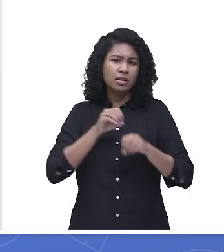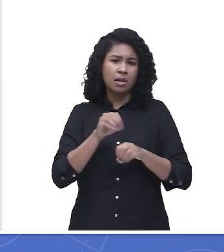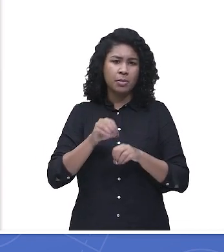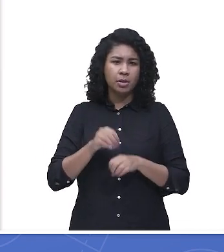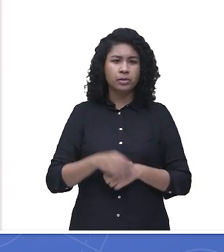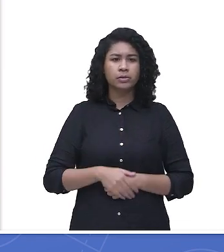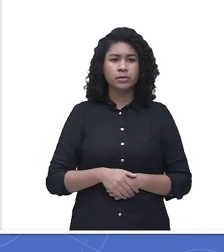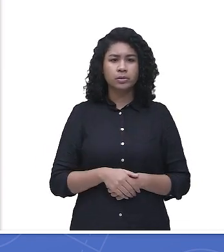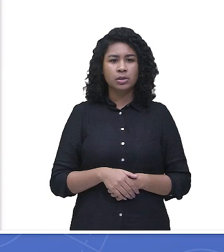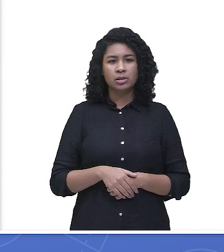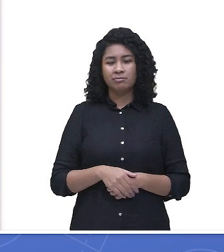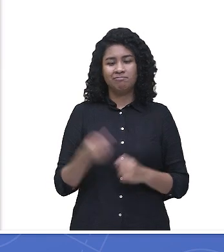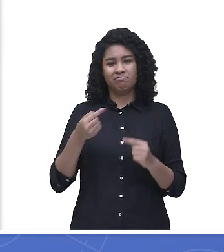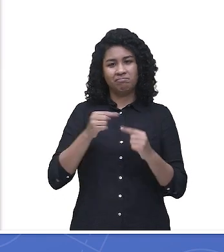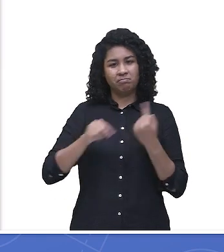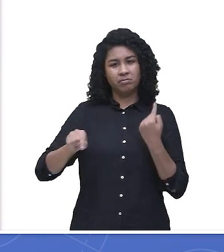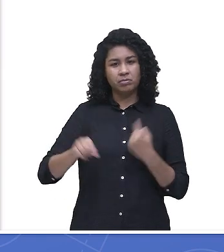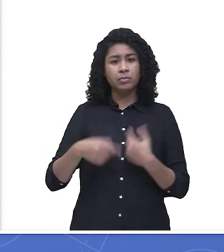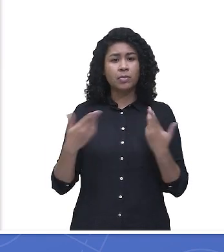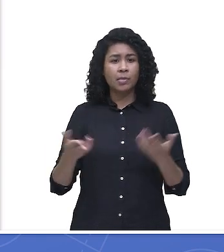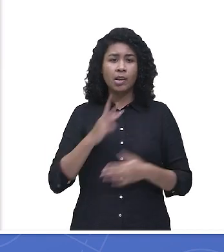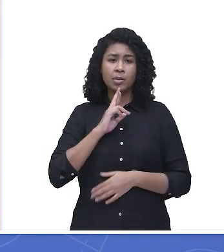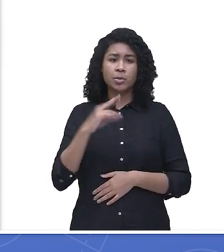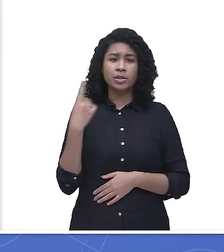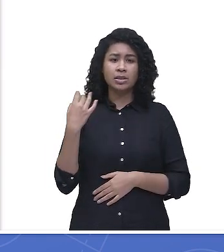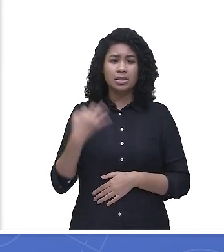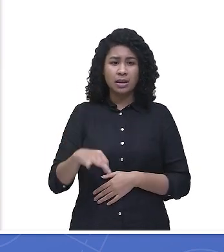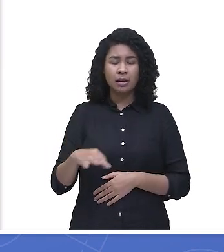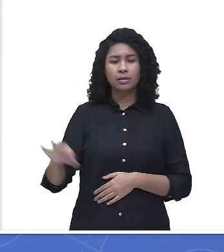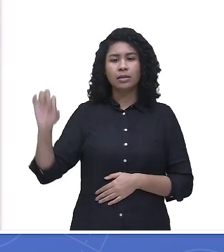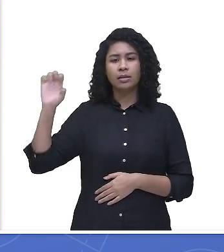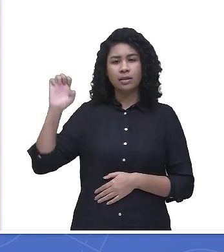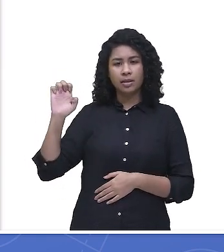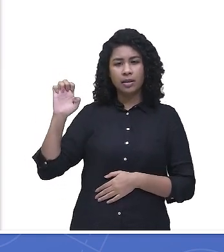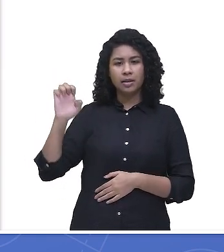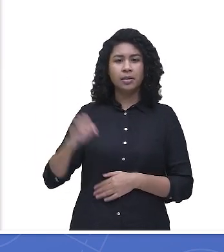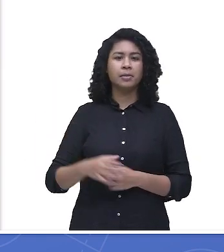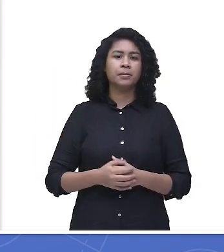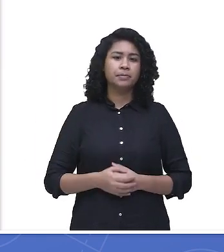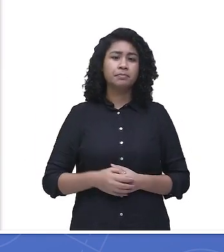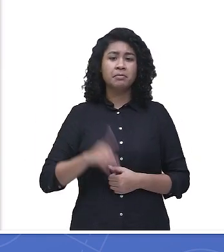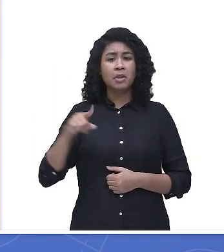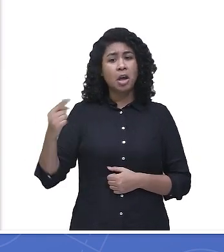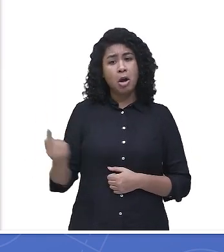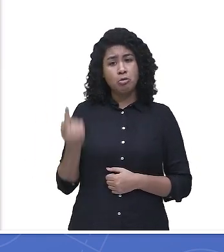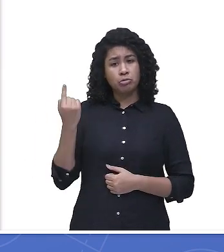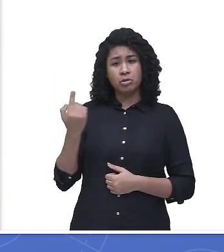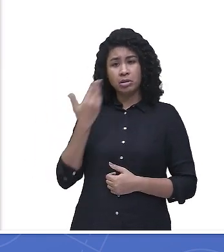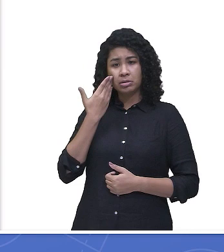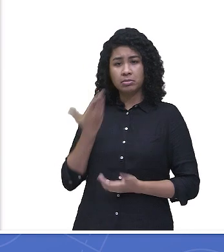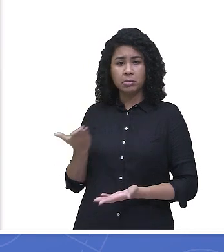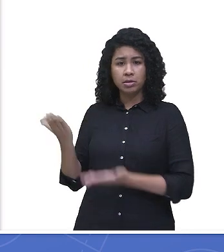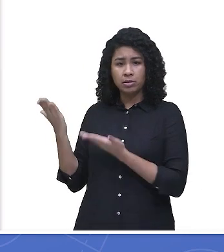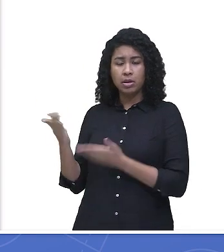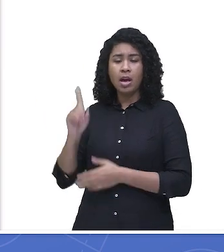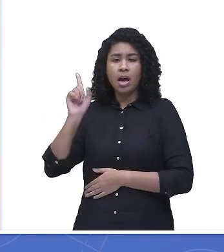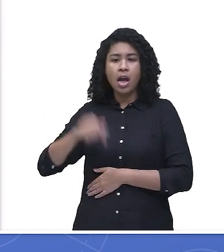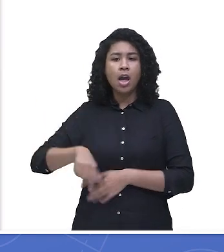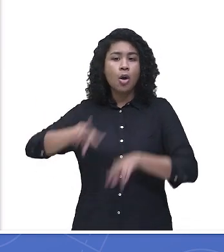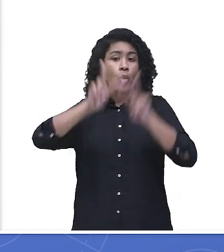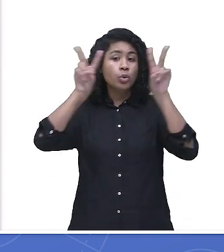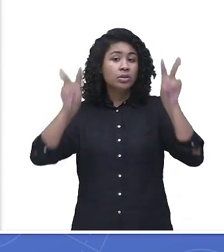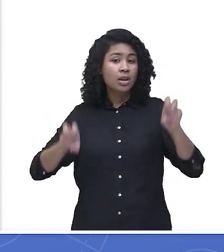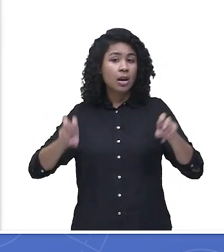resposta correta só pode ser a letra E, certo? Olha só, que é a única que sobrou, valer-se de tema cotidiano, olha